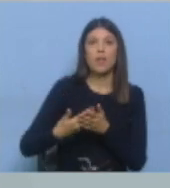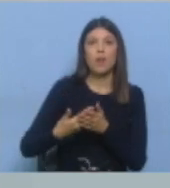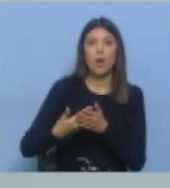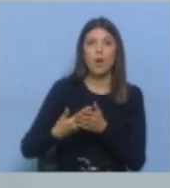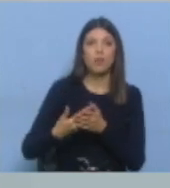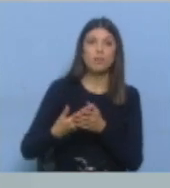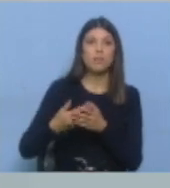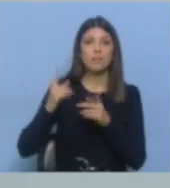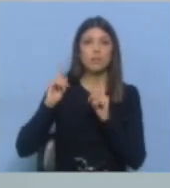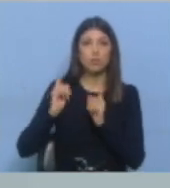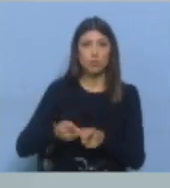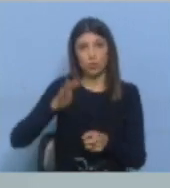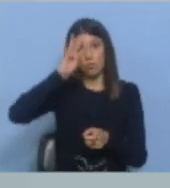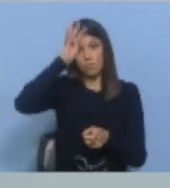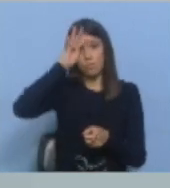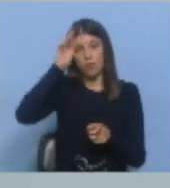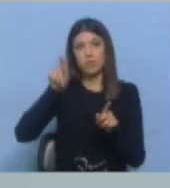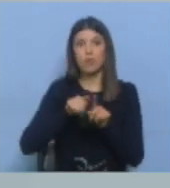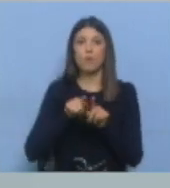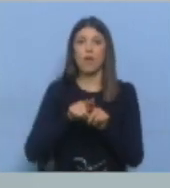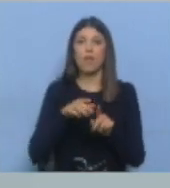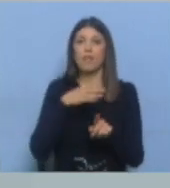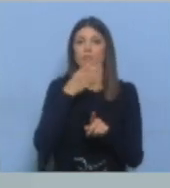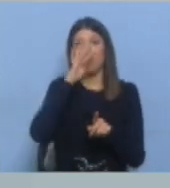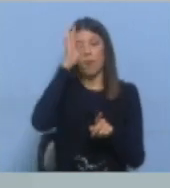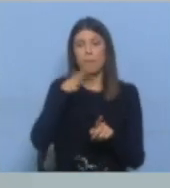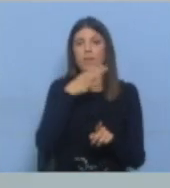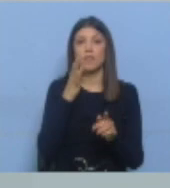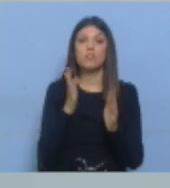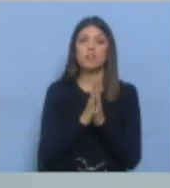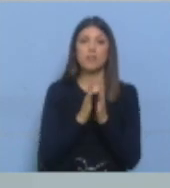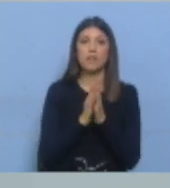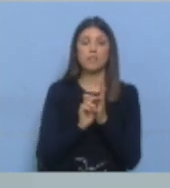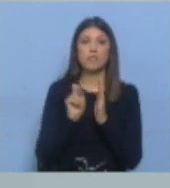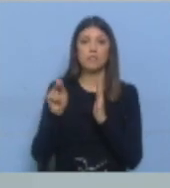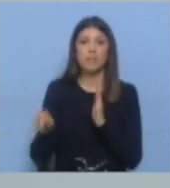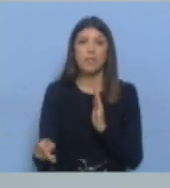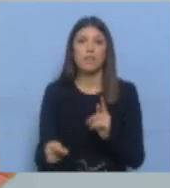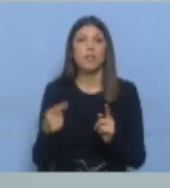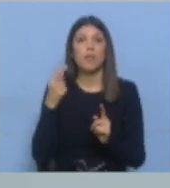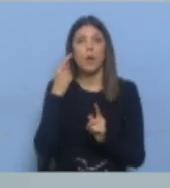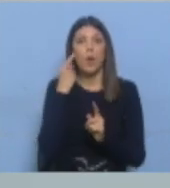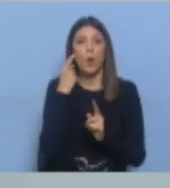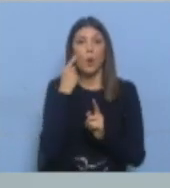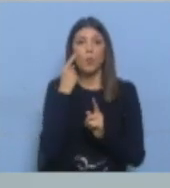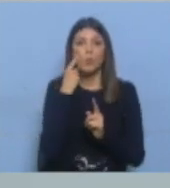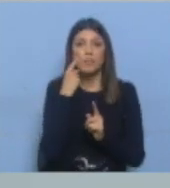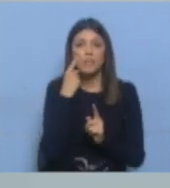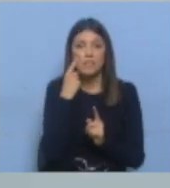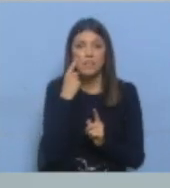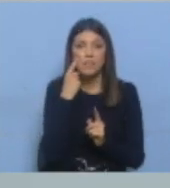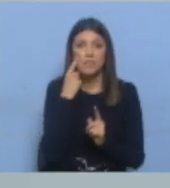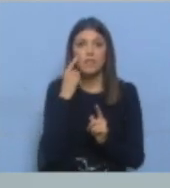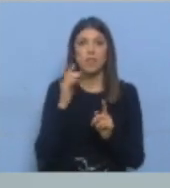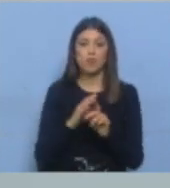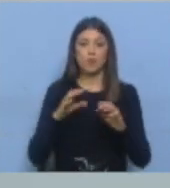condutor, é aquilo que ele chama a Igreja em saída. Portanto, ele ficou conhecido, ou que nos contam, antes do conclave, dizer isso